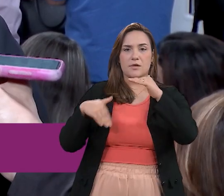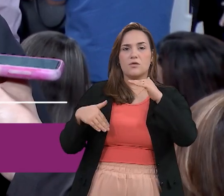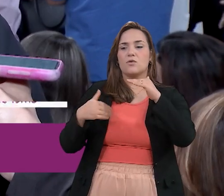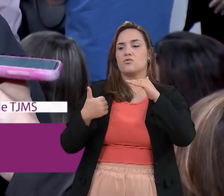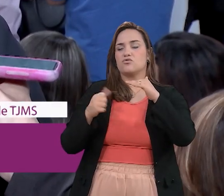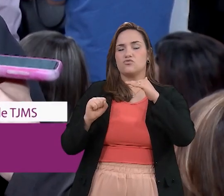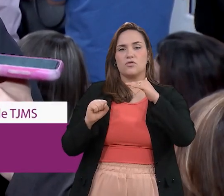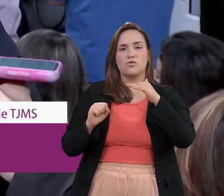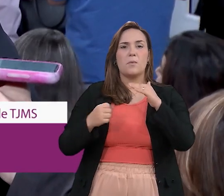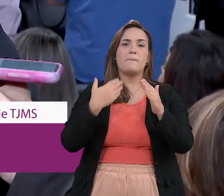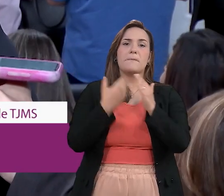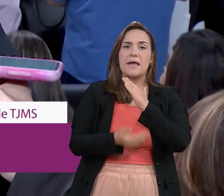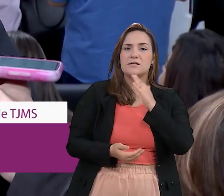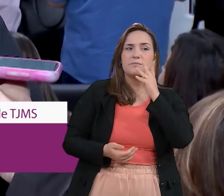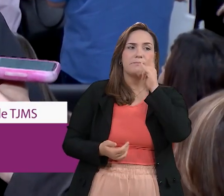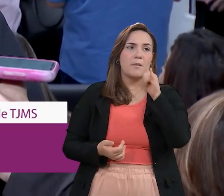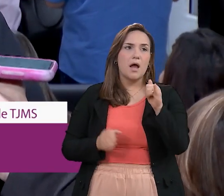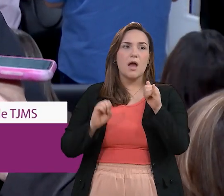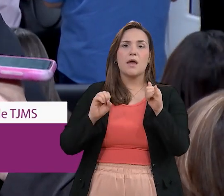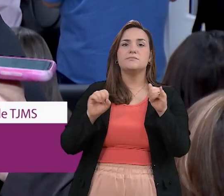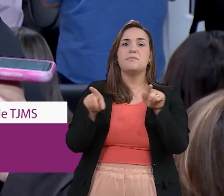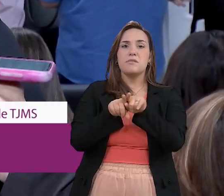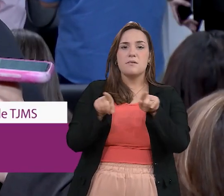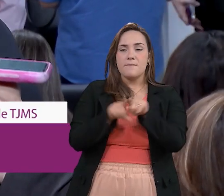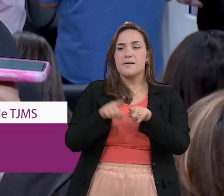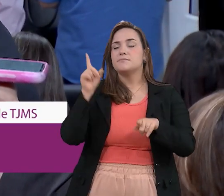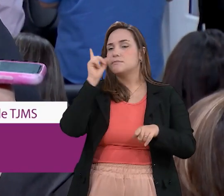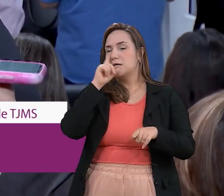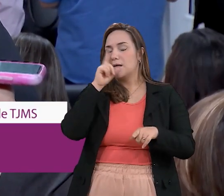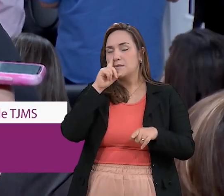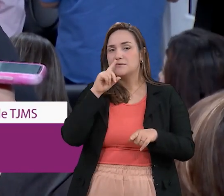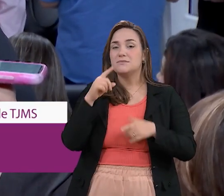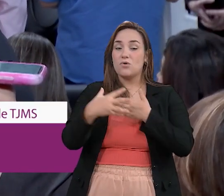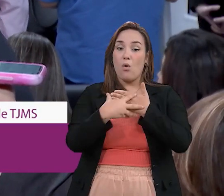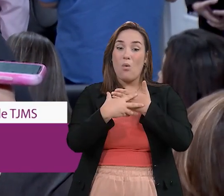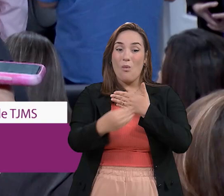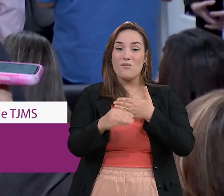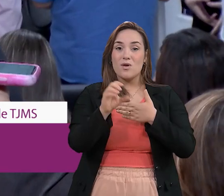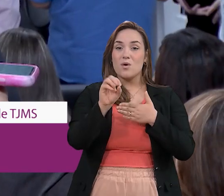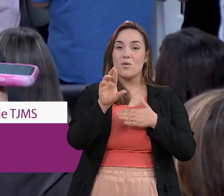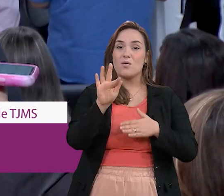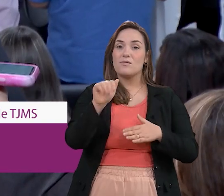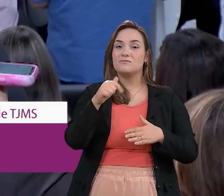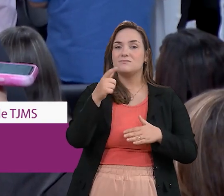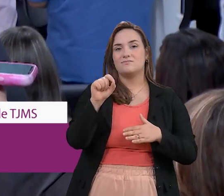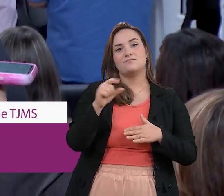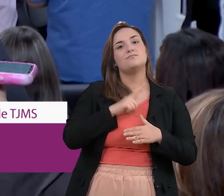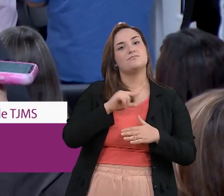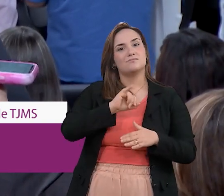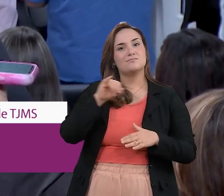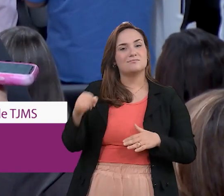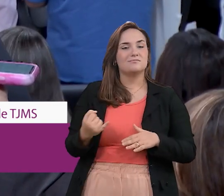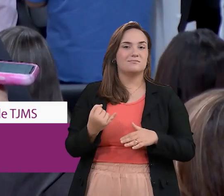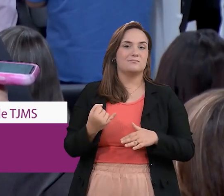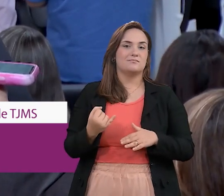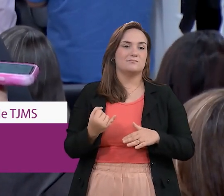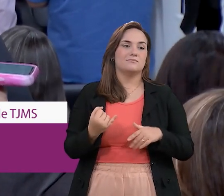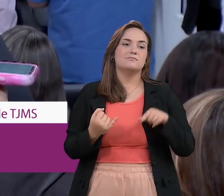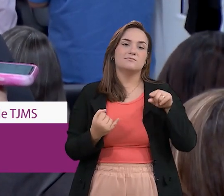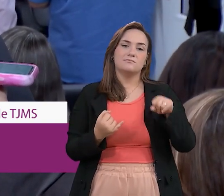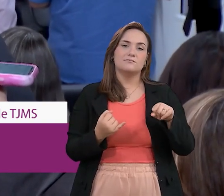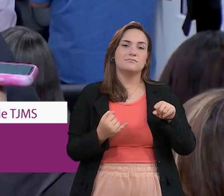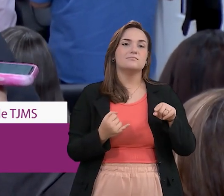encontra na situação de orfandade que é o momento de maior vulnerabilidade do ser humano eh surge a